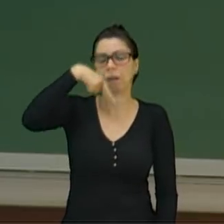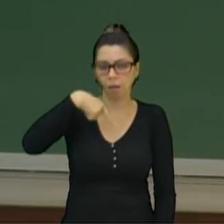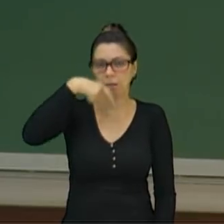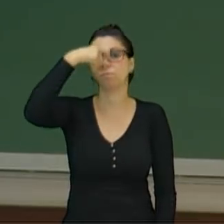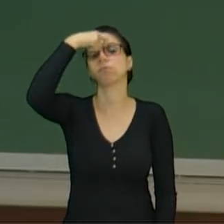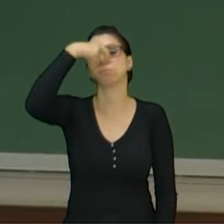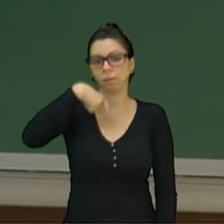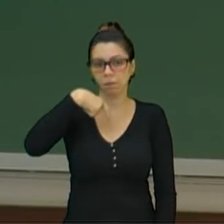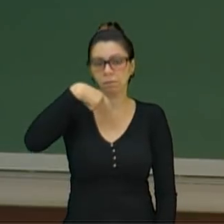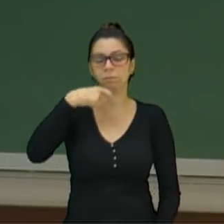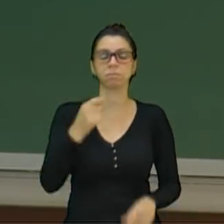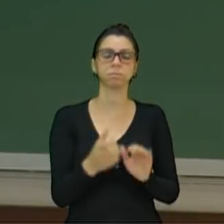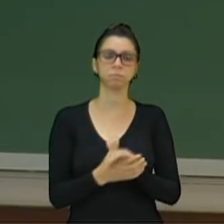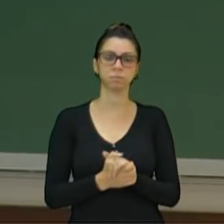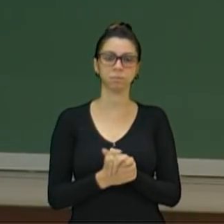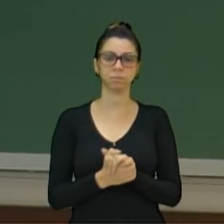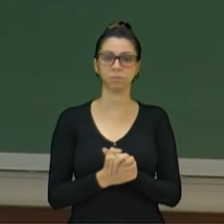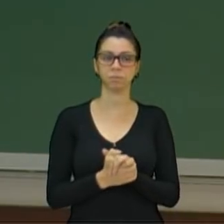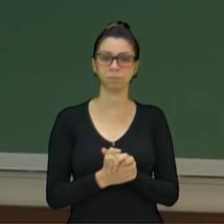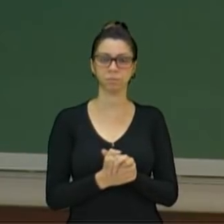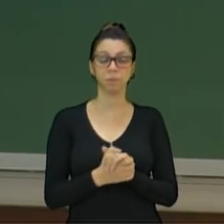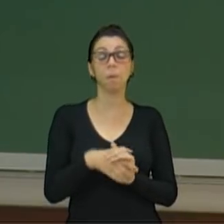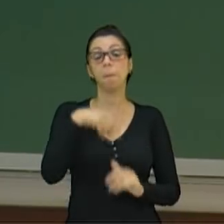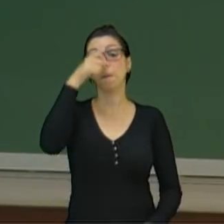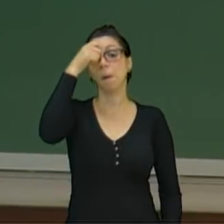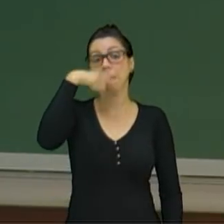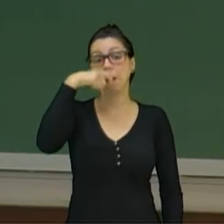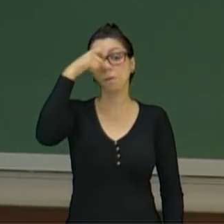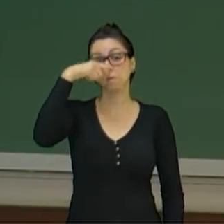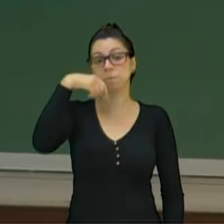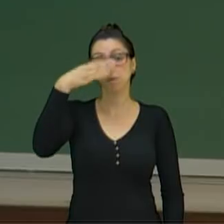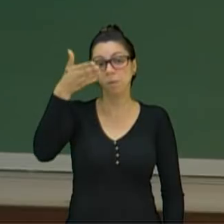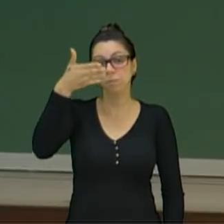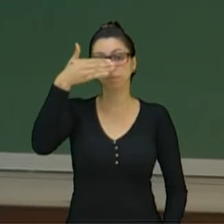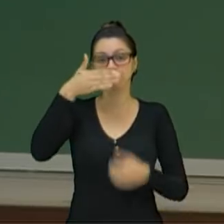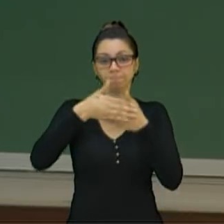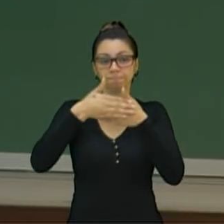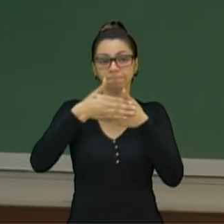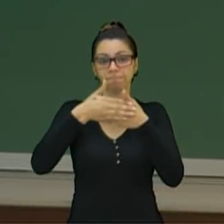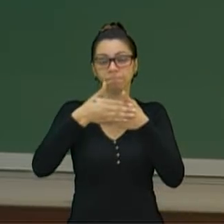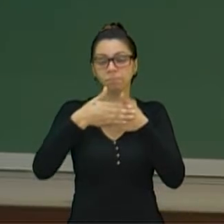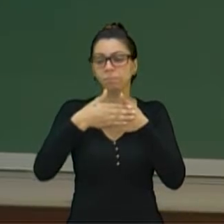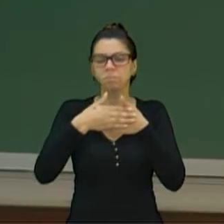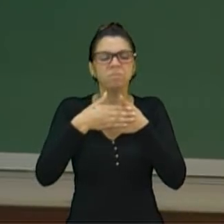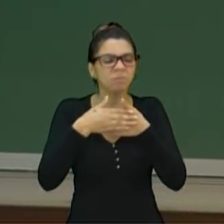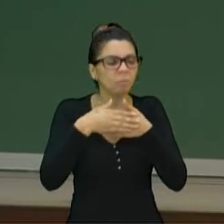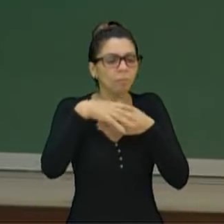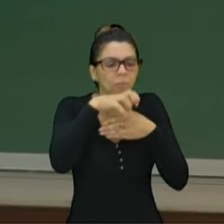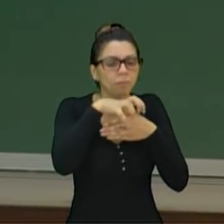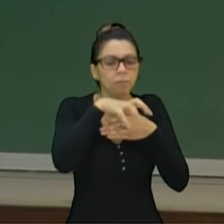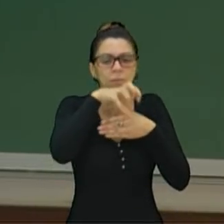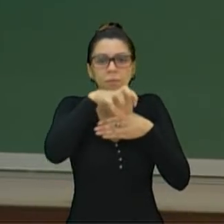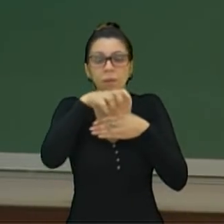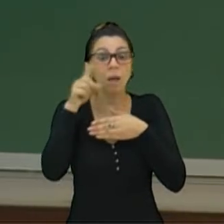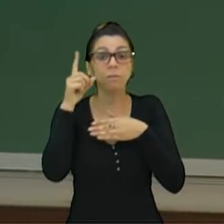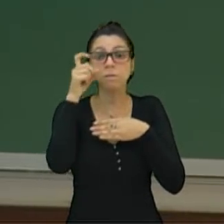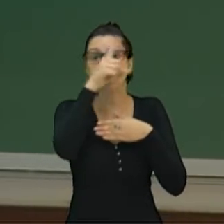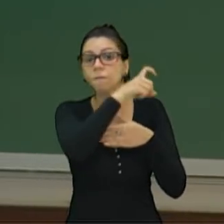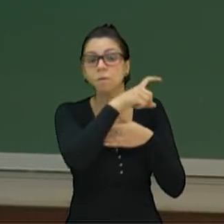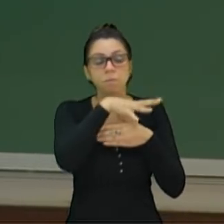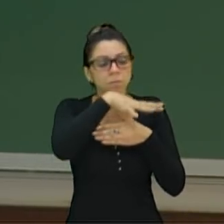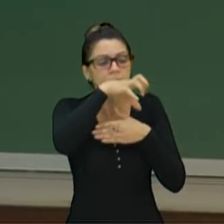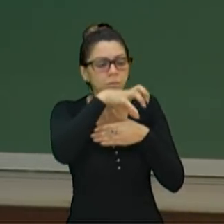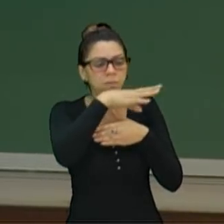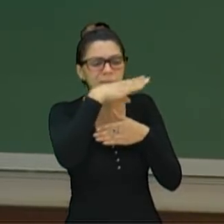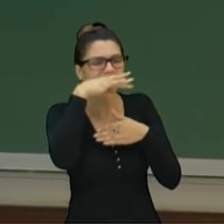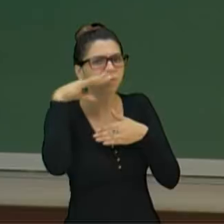querer. Esse muco vai tampar e você fica com dificuldade para sentir o cheiro,